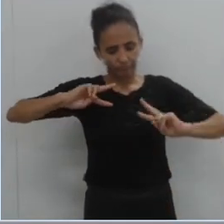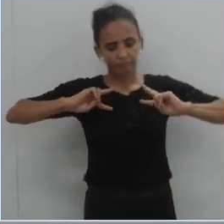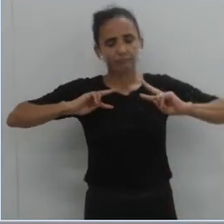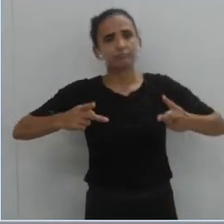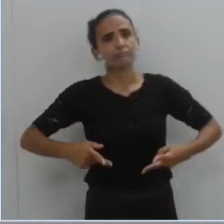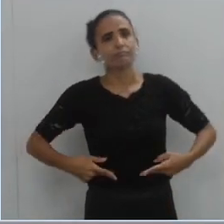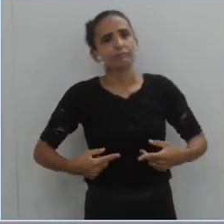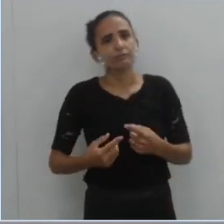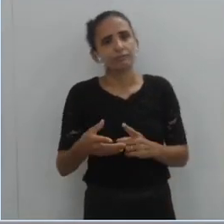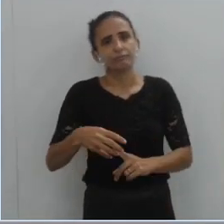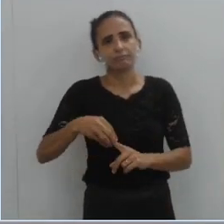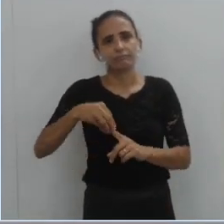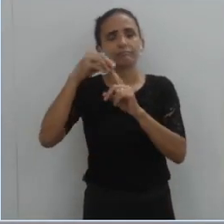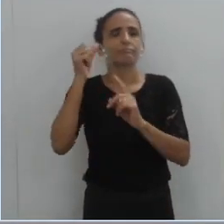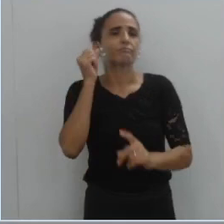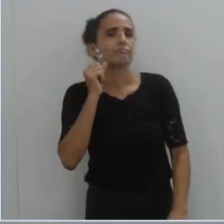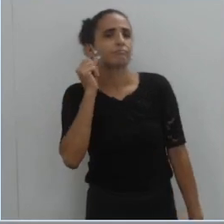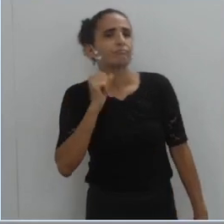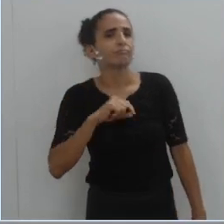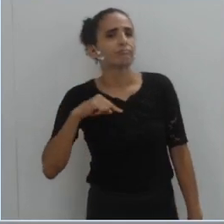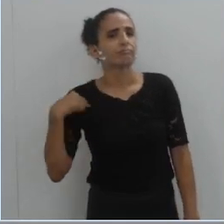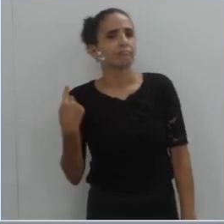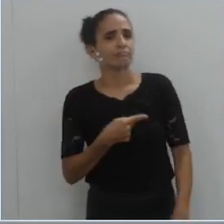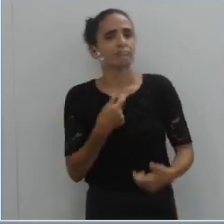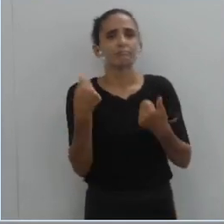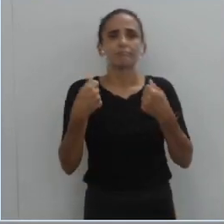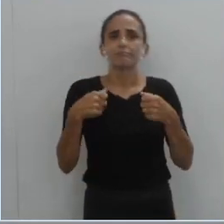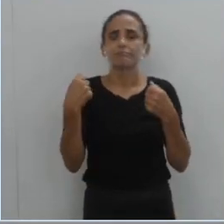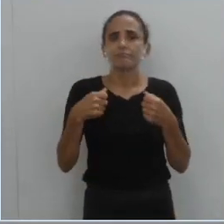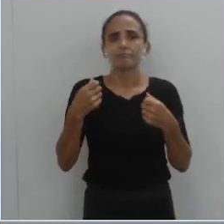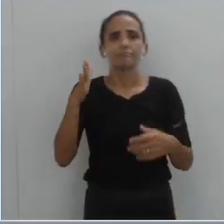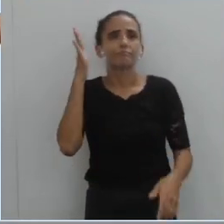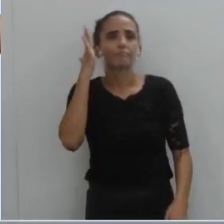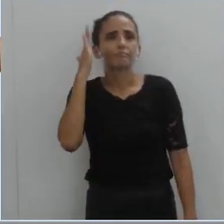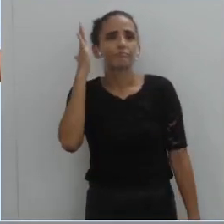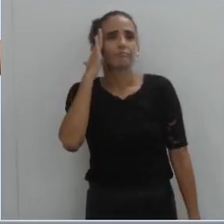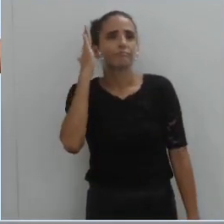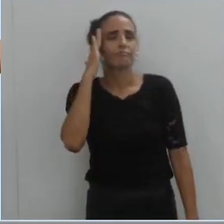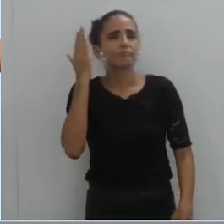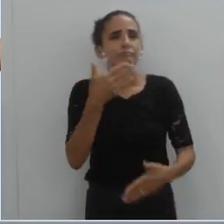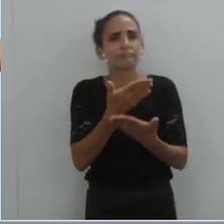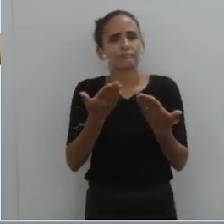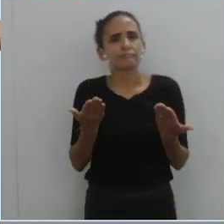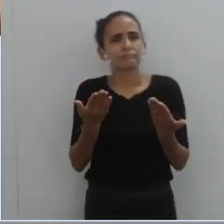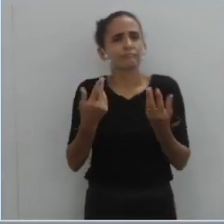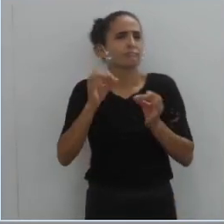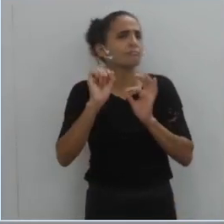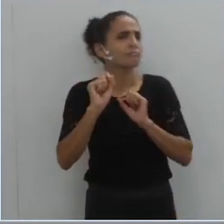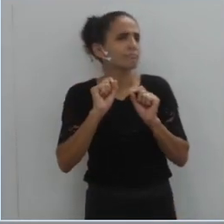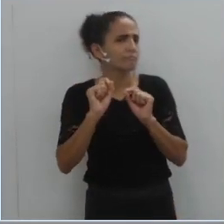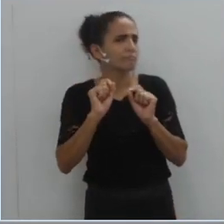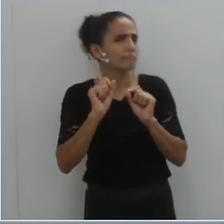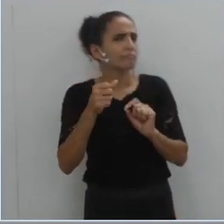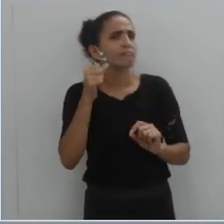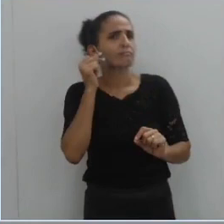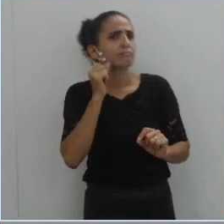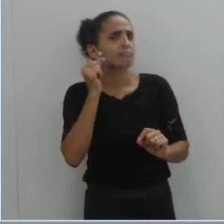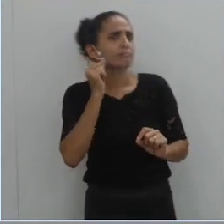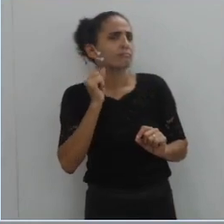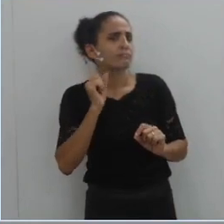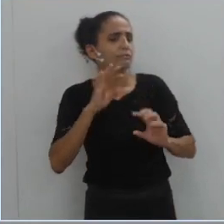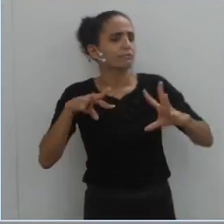mulher. Né? Então a gente precisa acabar com esses paradigmas, professor, o que é paradigmas? Essa